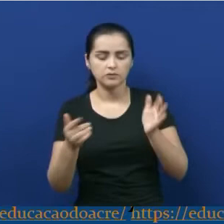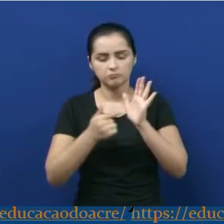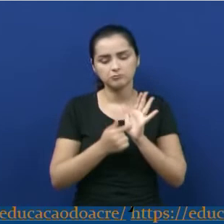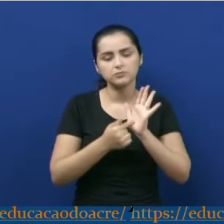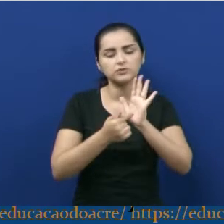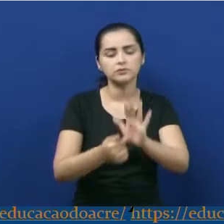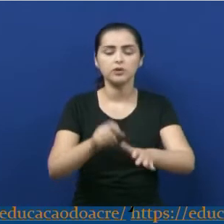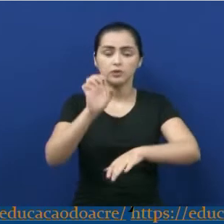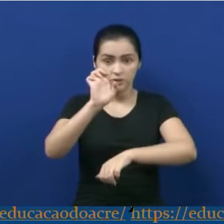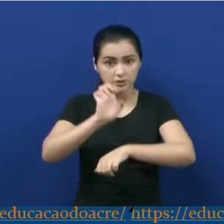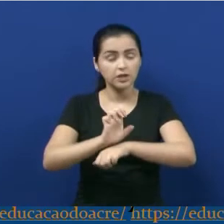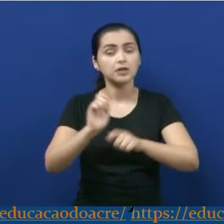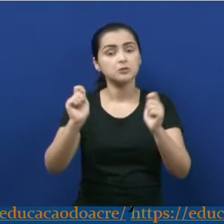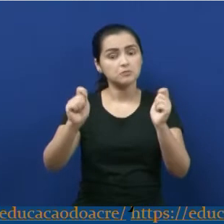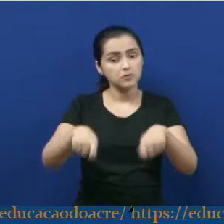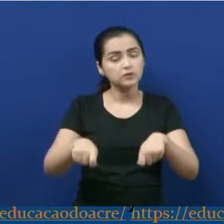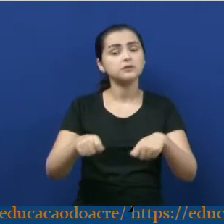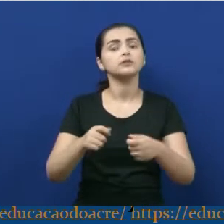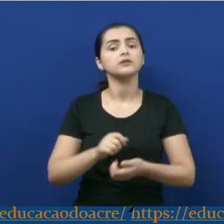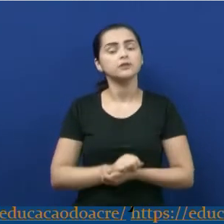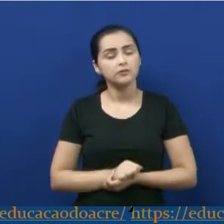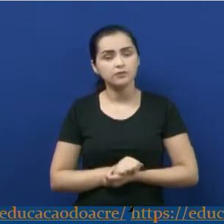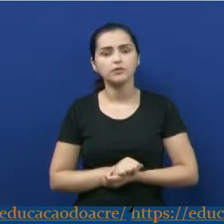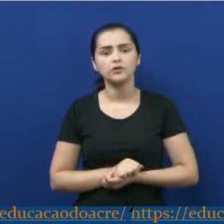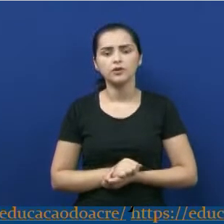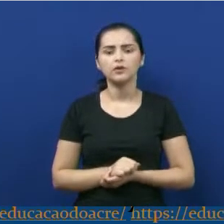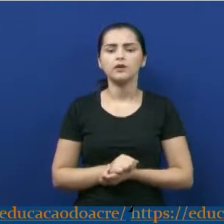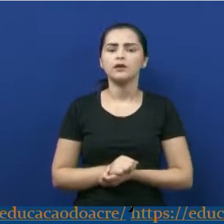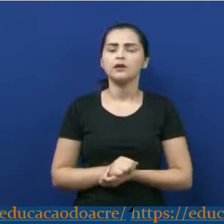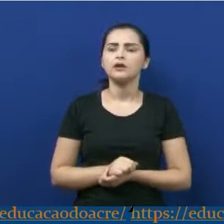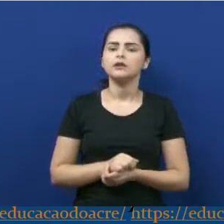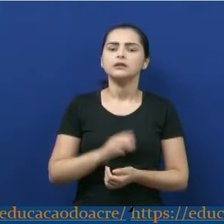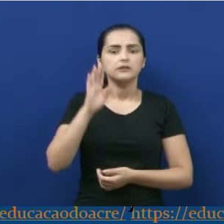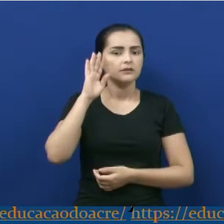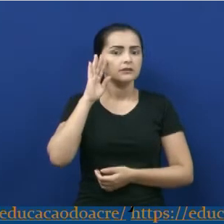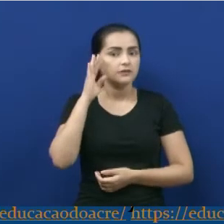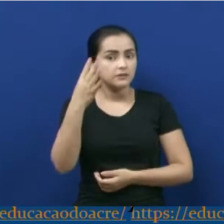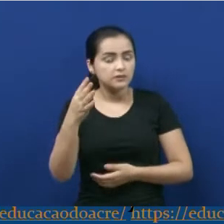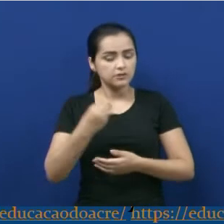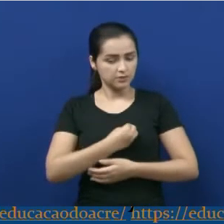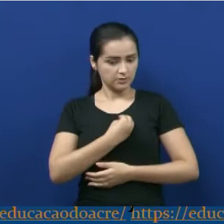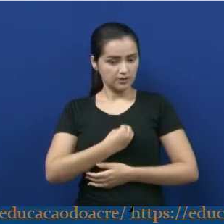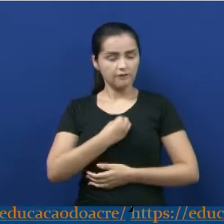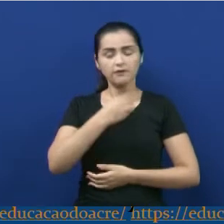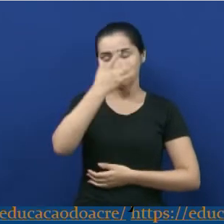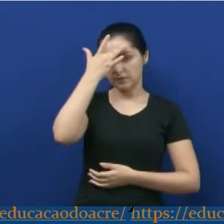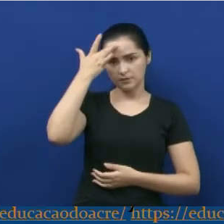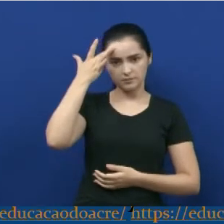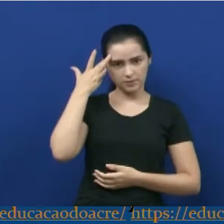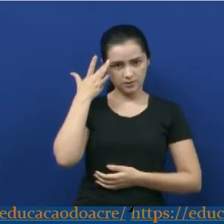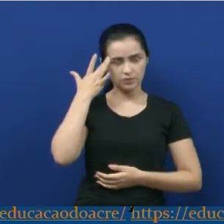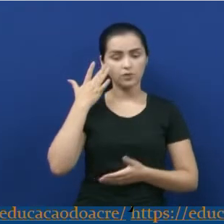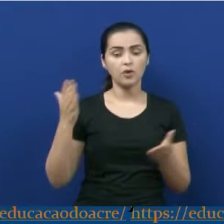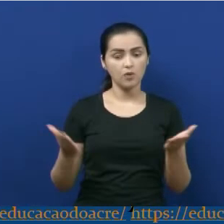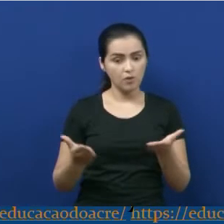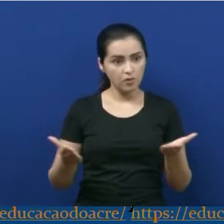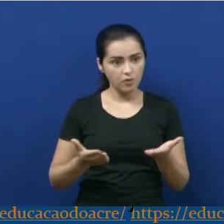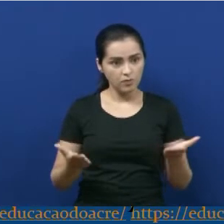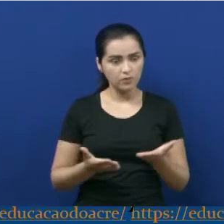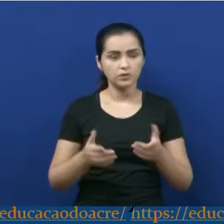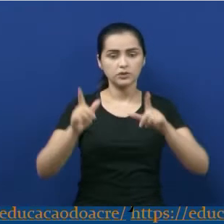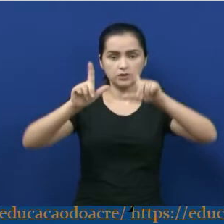mostra que o estado pode interferir na vida do cidadão nós estamos falando de hoje tá e se essa reportagem